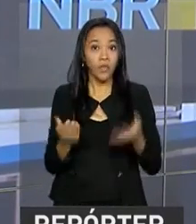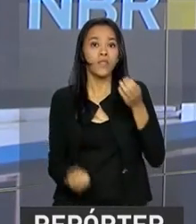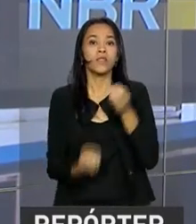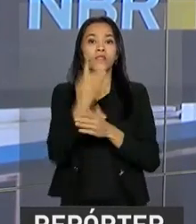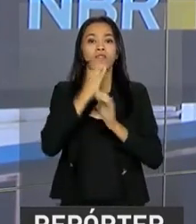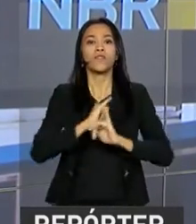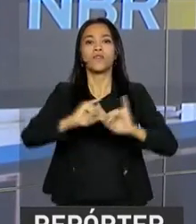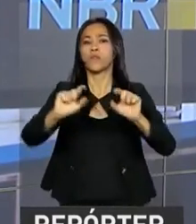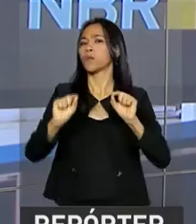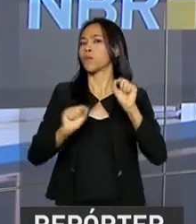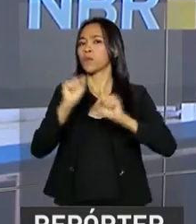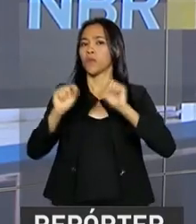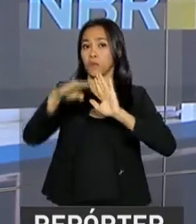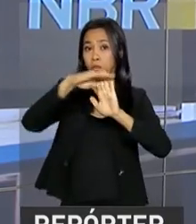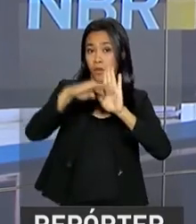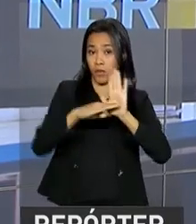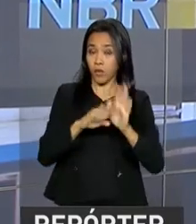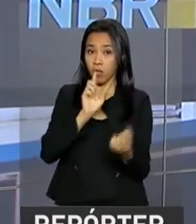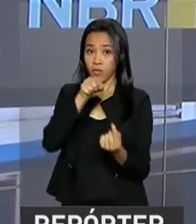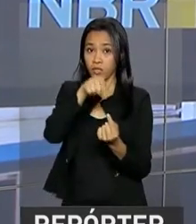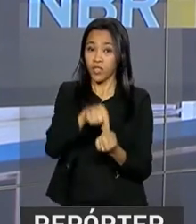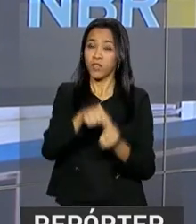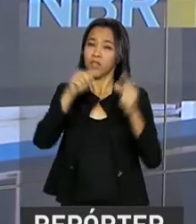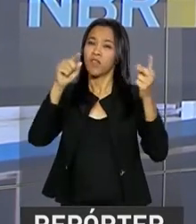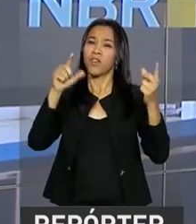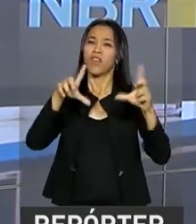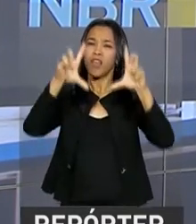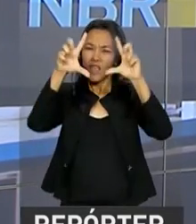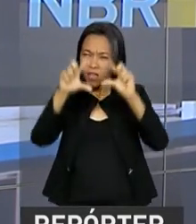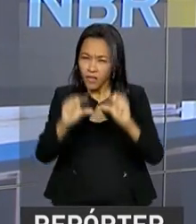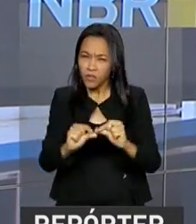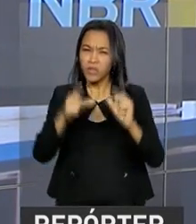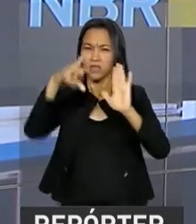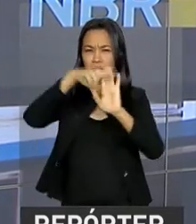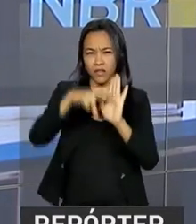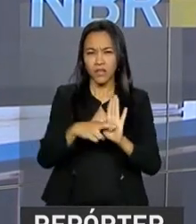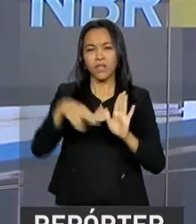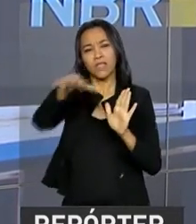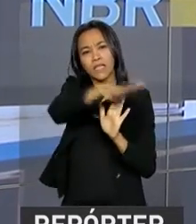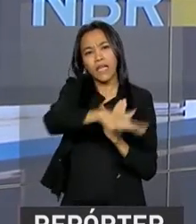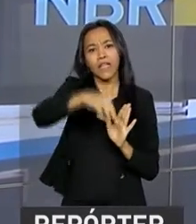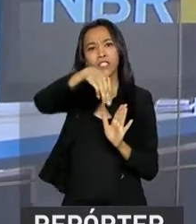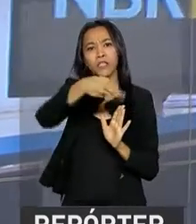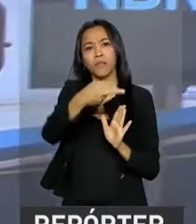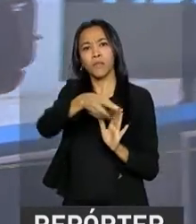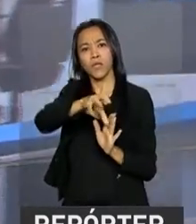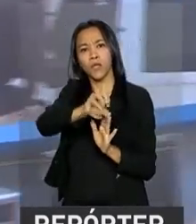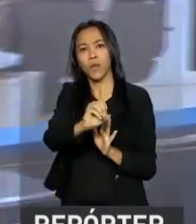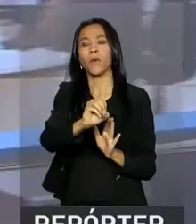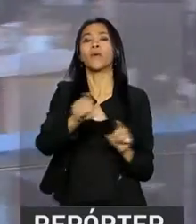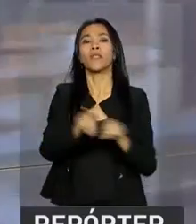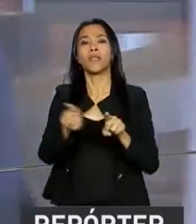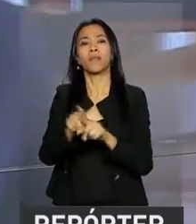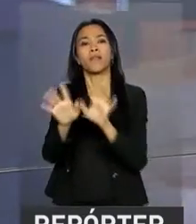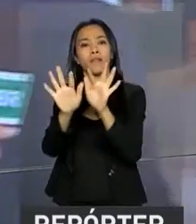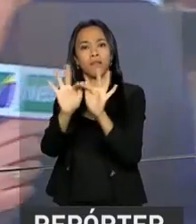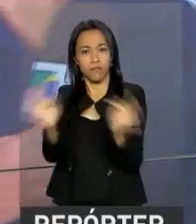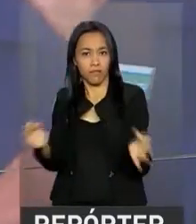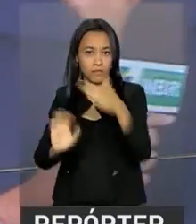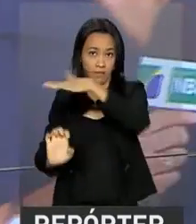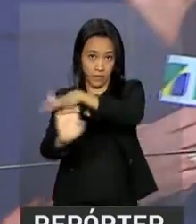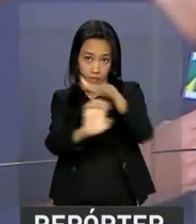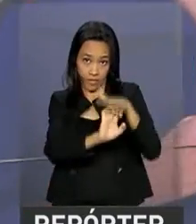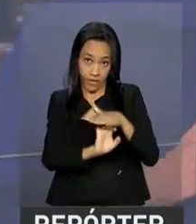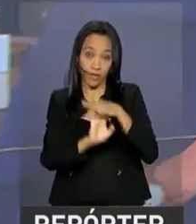um programa para simplificá a gestão de micro e pequenas empresas vamos então saber os detalhes com o repórter